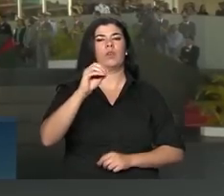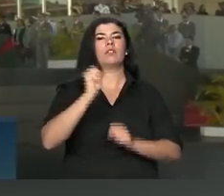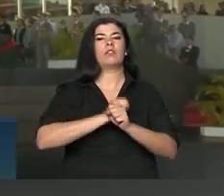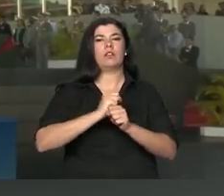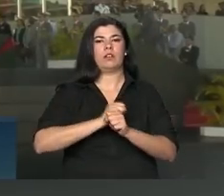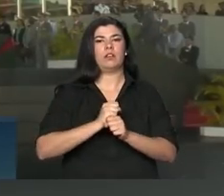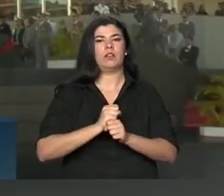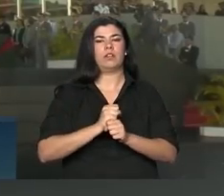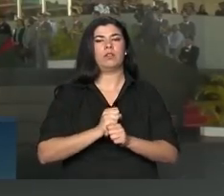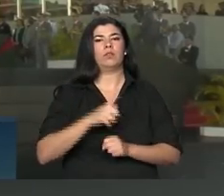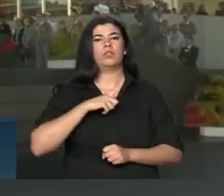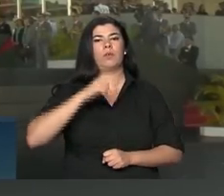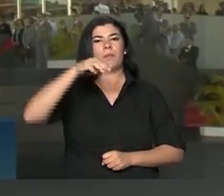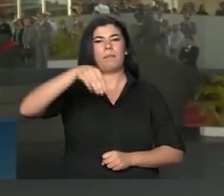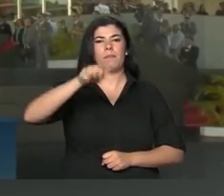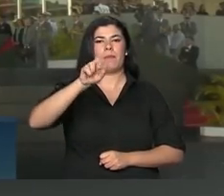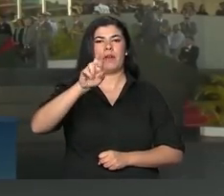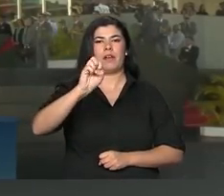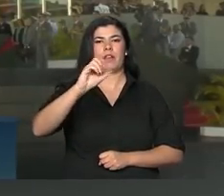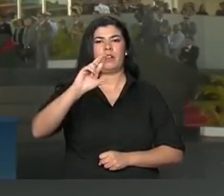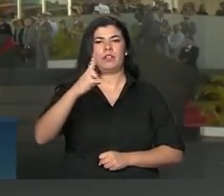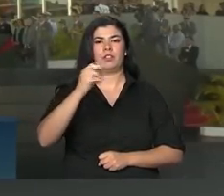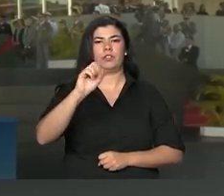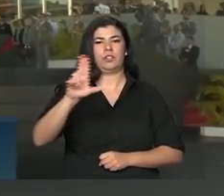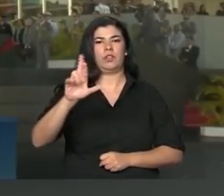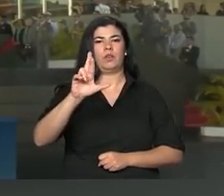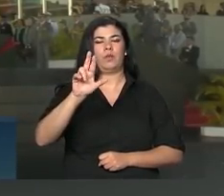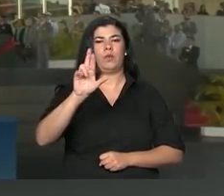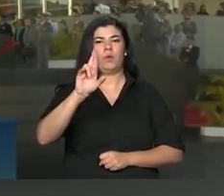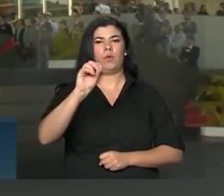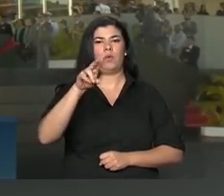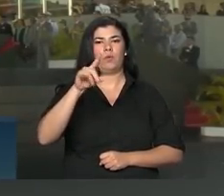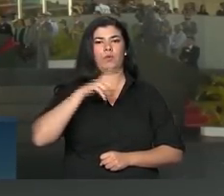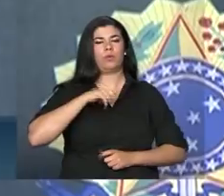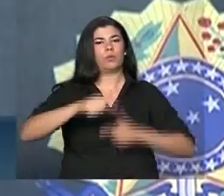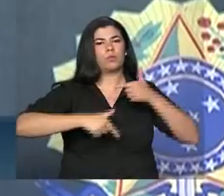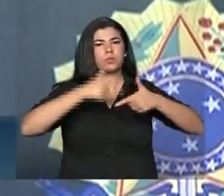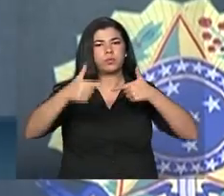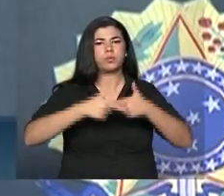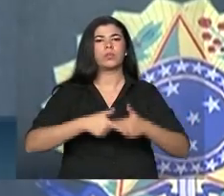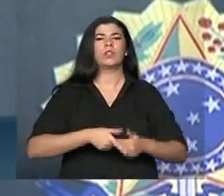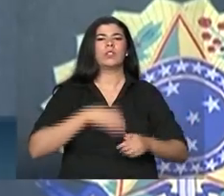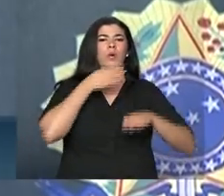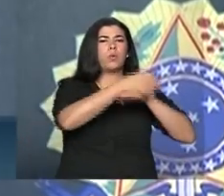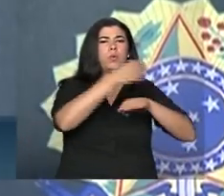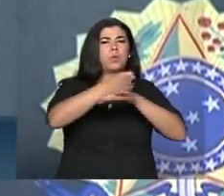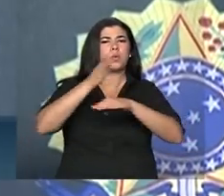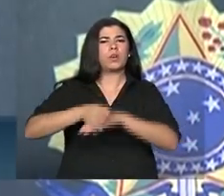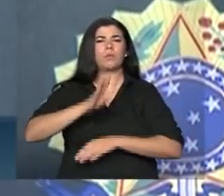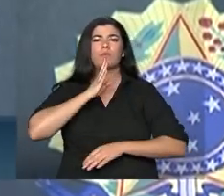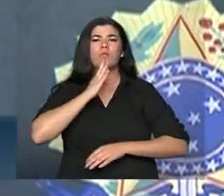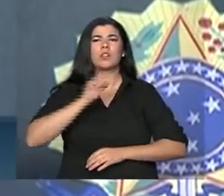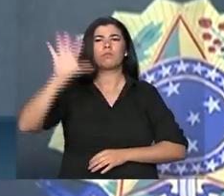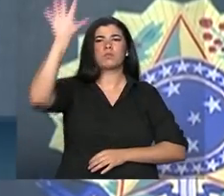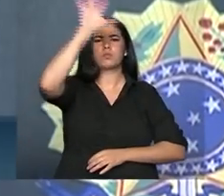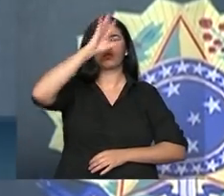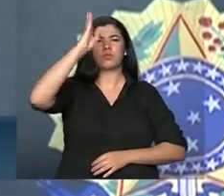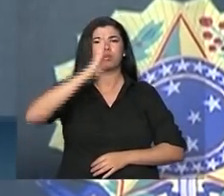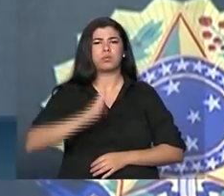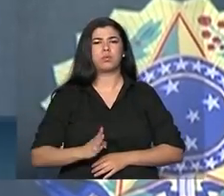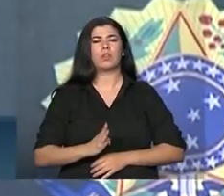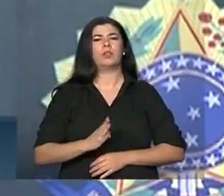Marechal Rondon, um dos responsáveis por desbravar nosso território e vivificar nosso